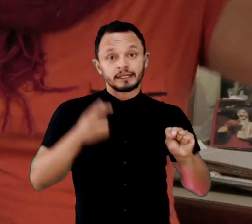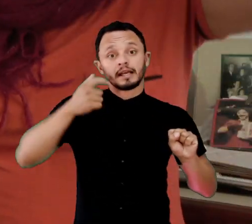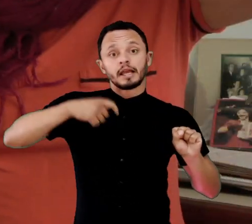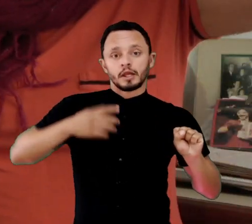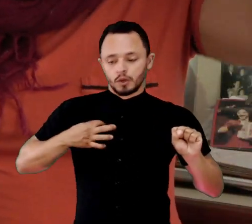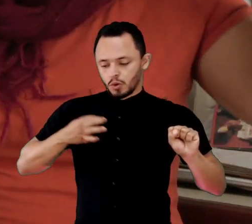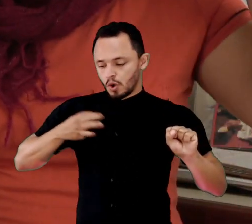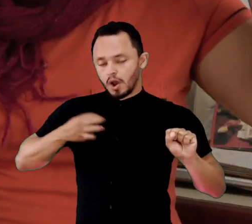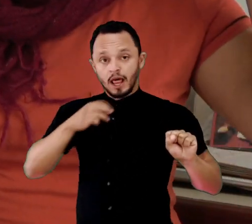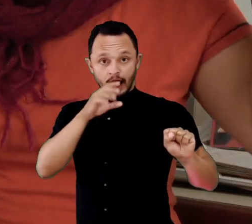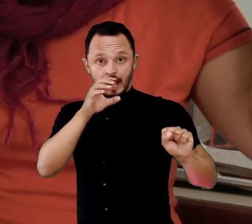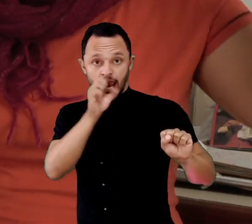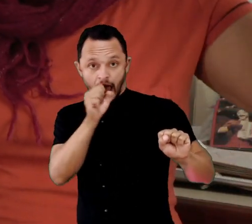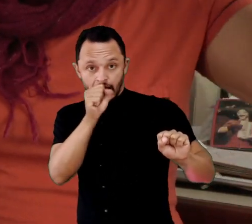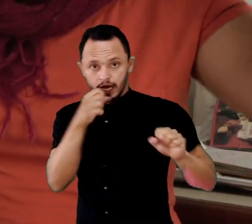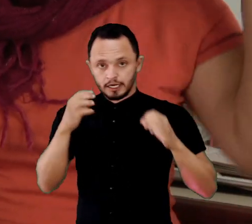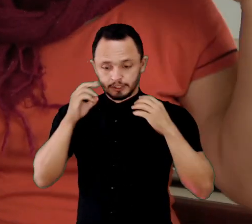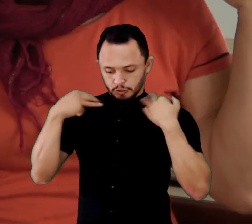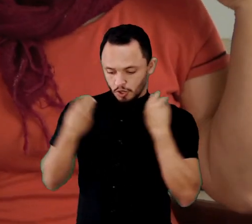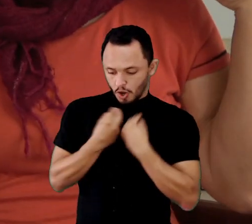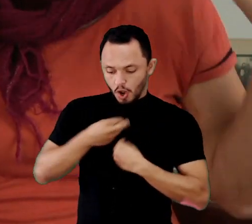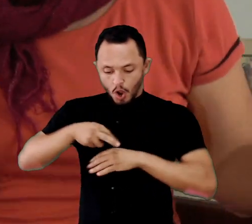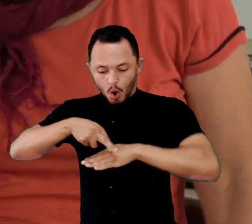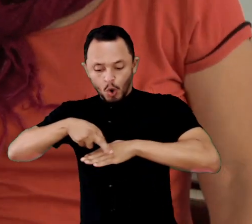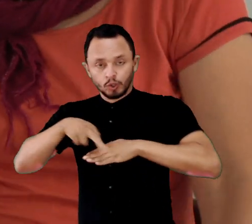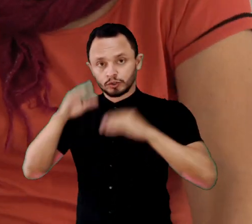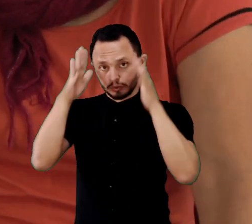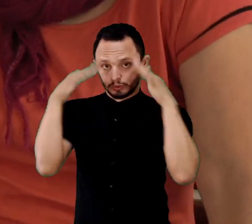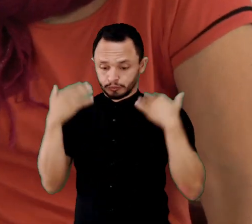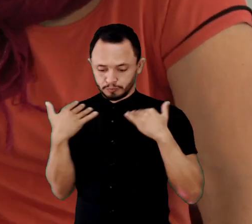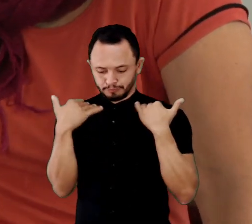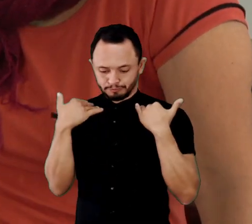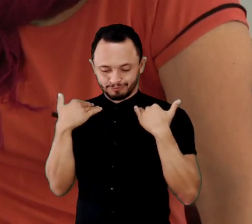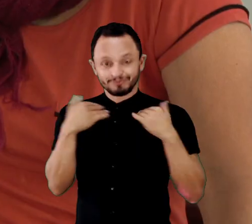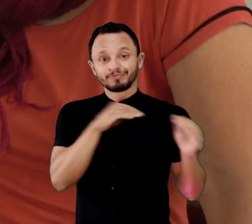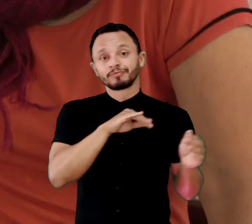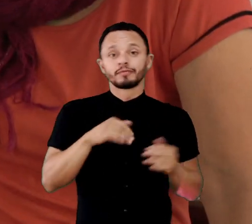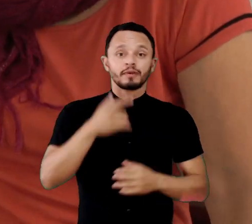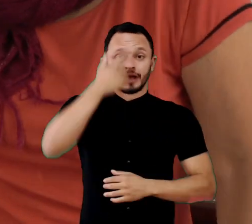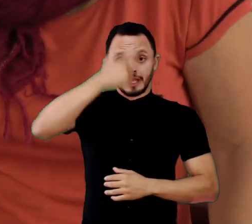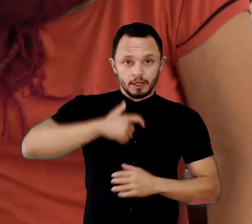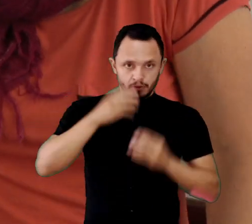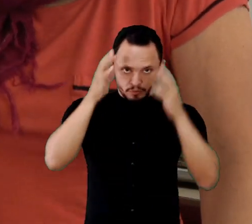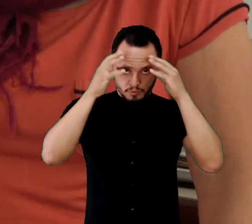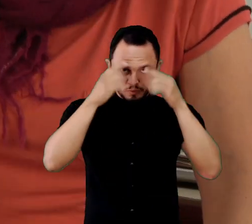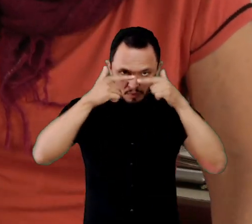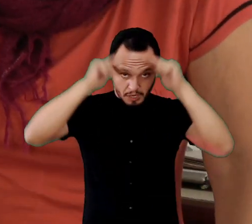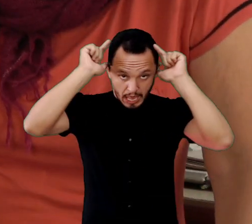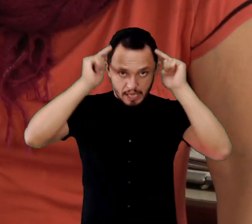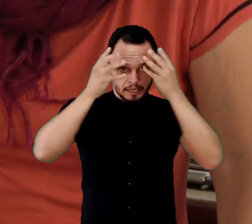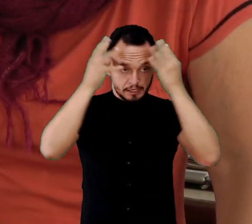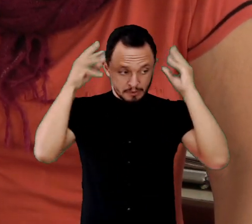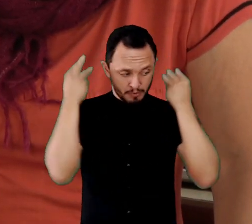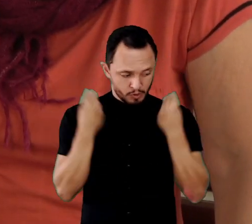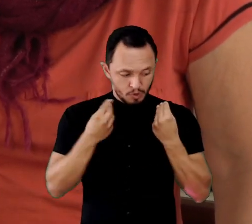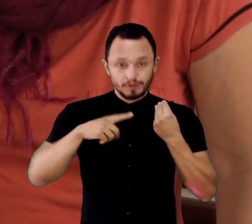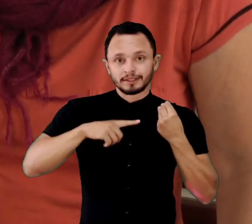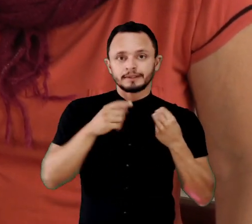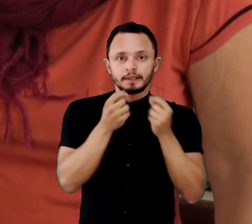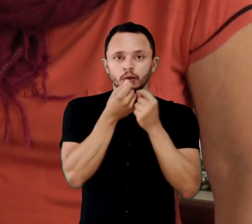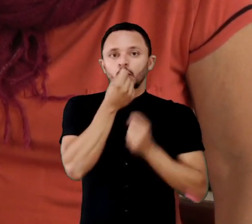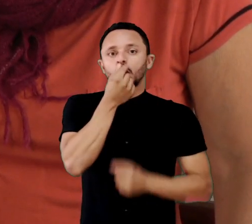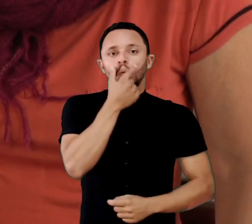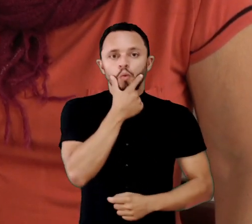roxo. Eu tenho cabelo meio curto, meio comprido, que chega assim na altura dos ombros. Eu sou careca cabeludo, tenho barba,